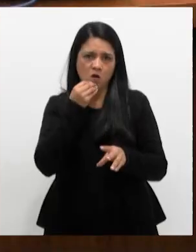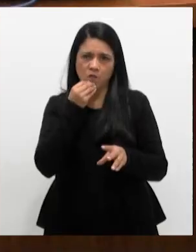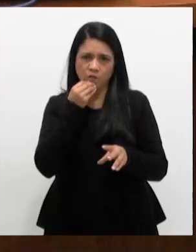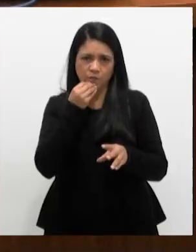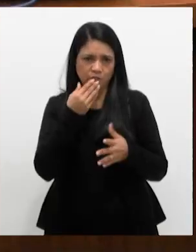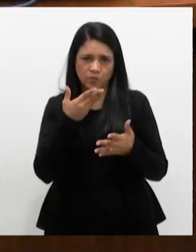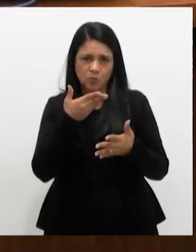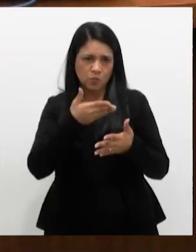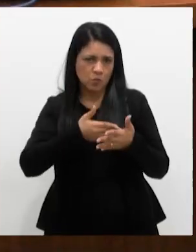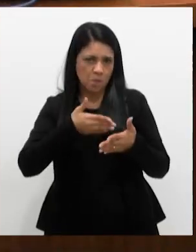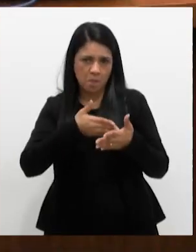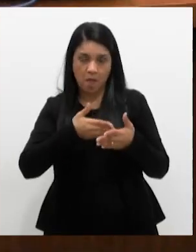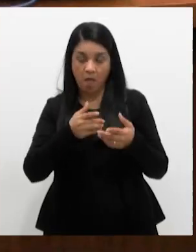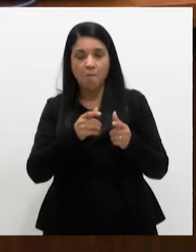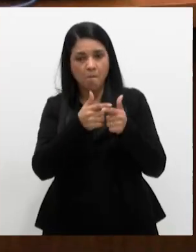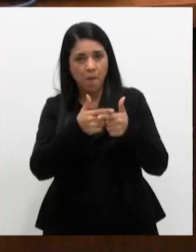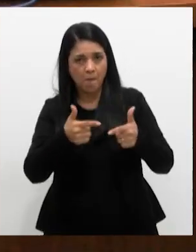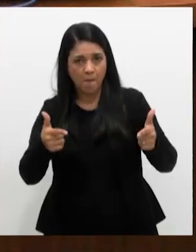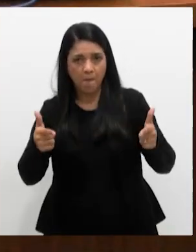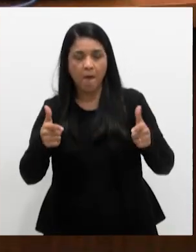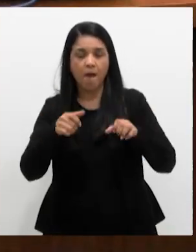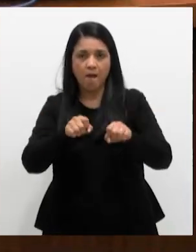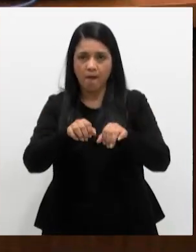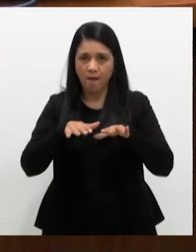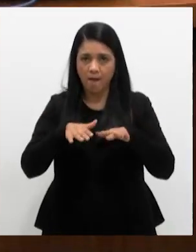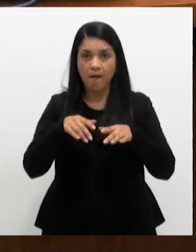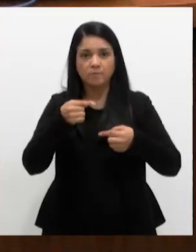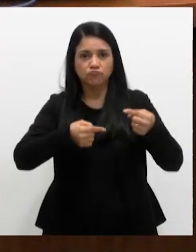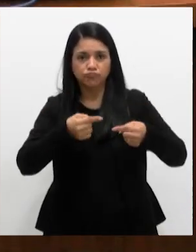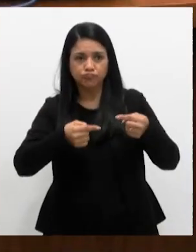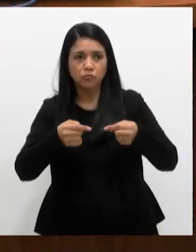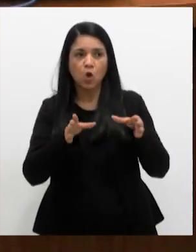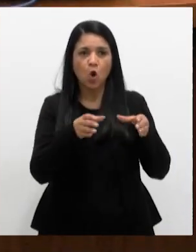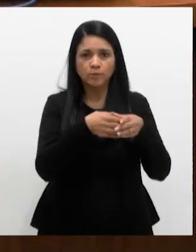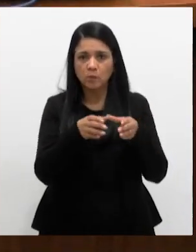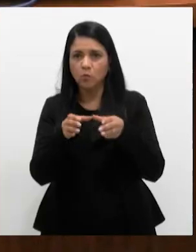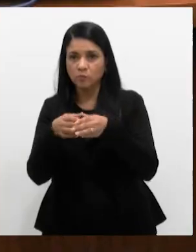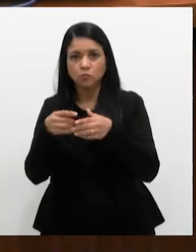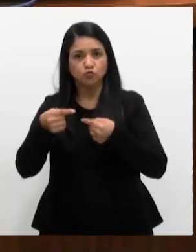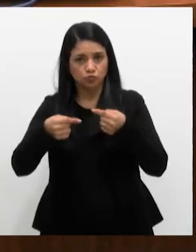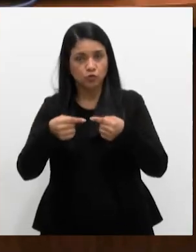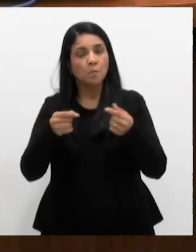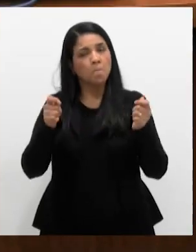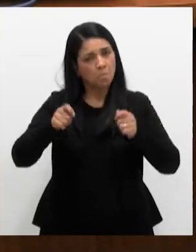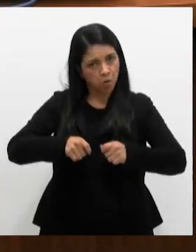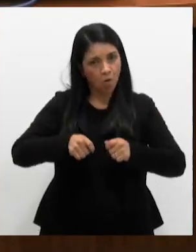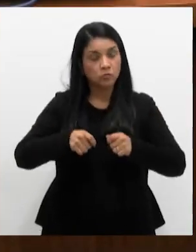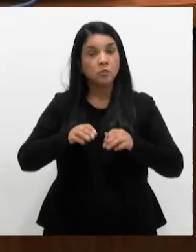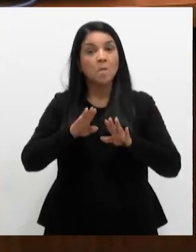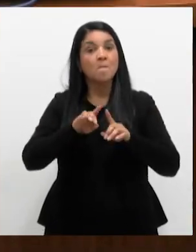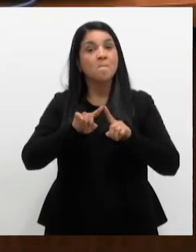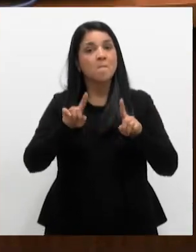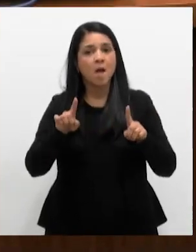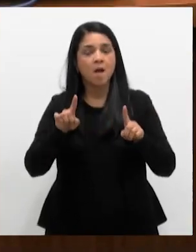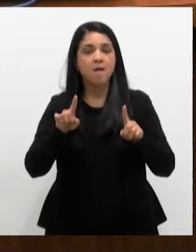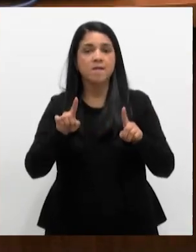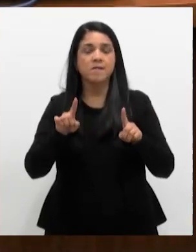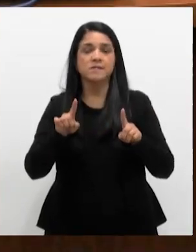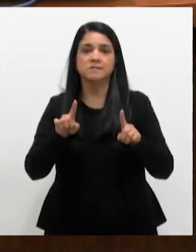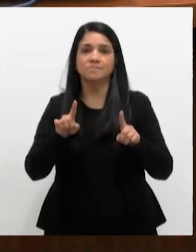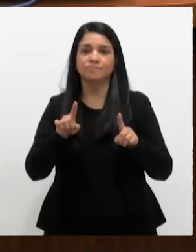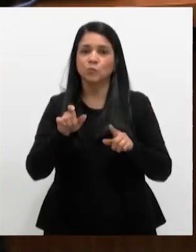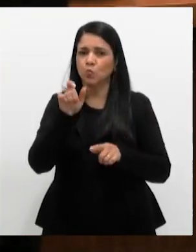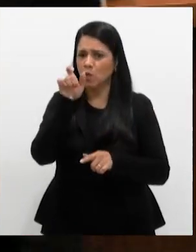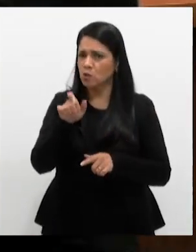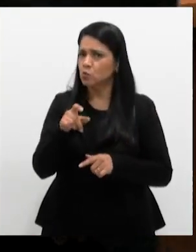que essa discussão se estenda para plenário, se estenda para o âmbito das comissões, mas só para dizer que não é algo que Vossa Excelência